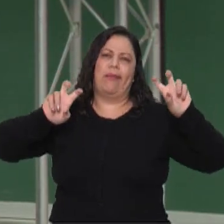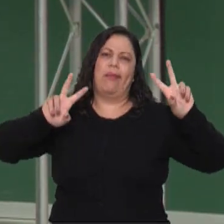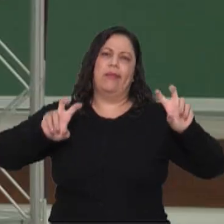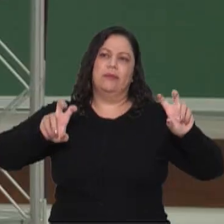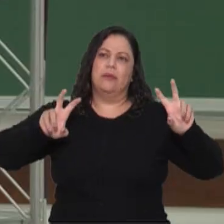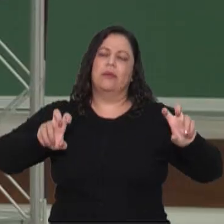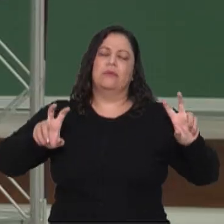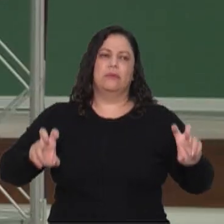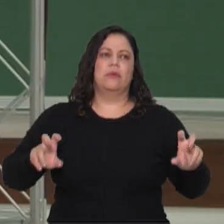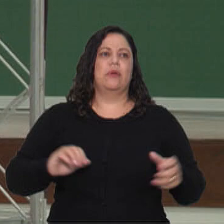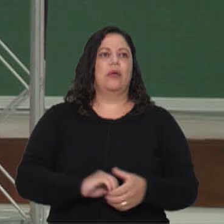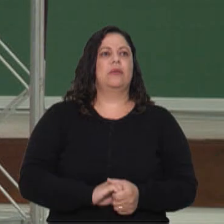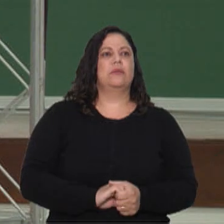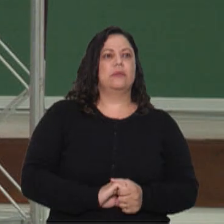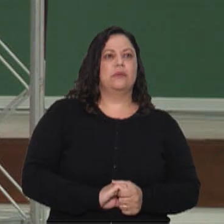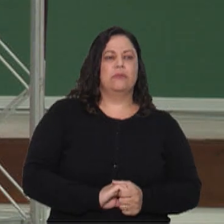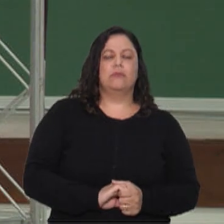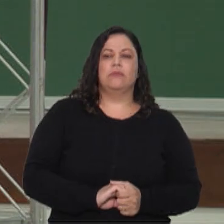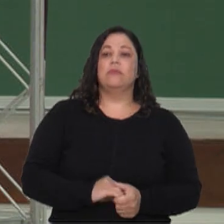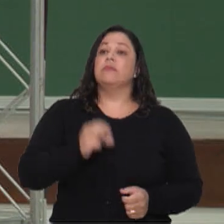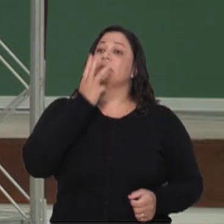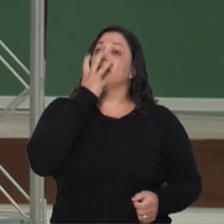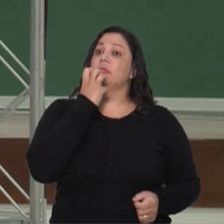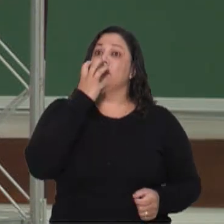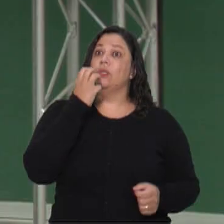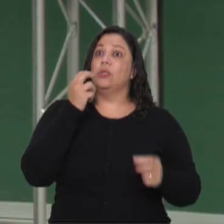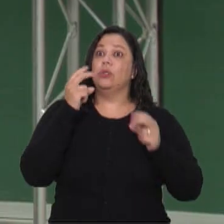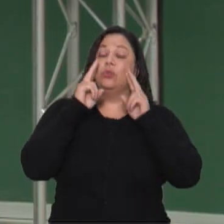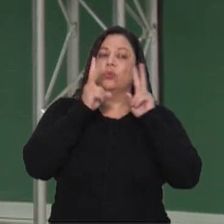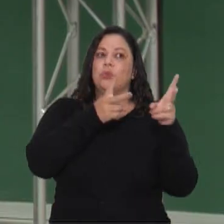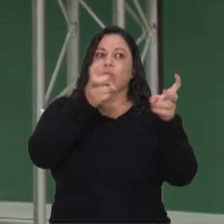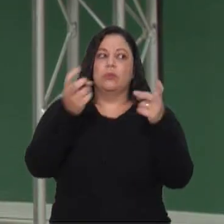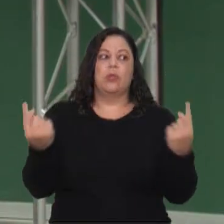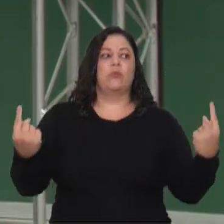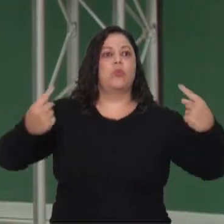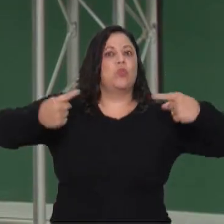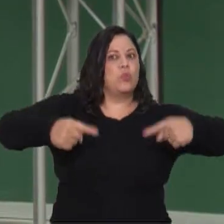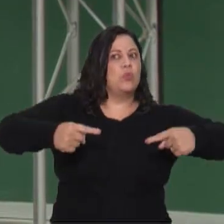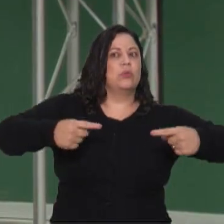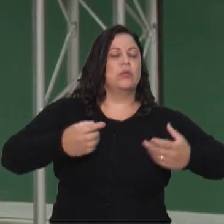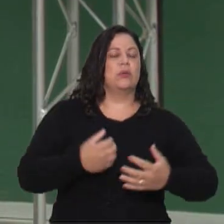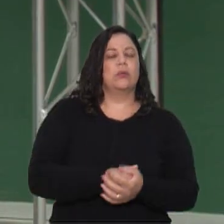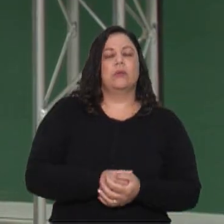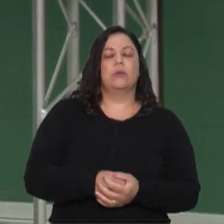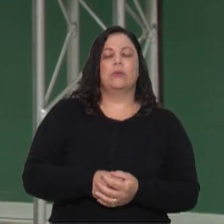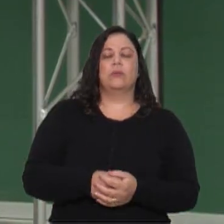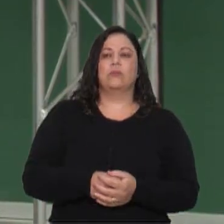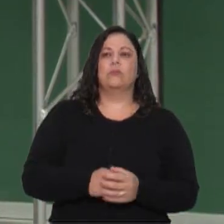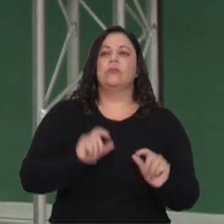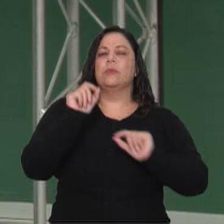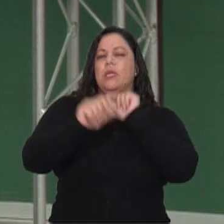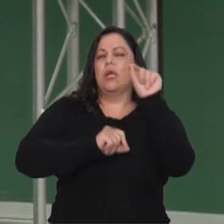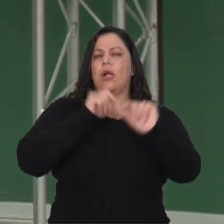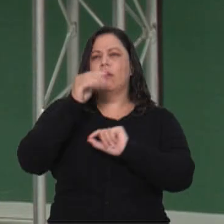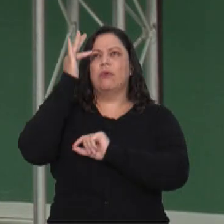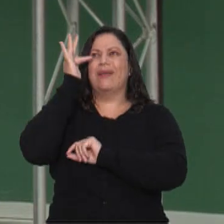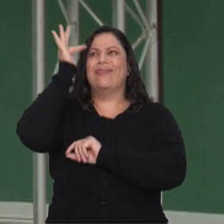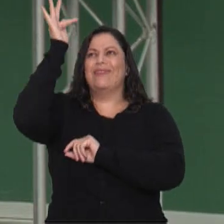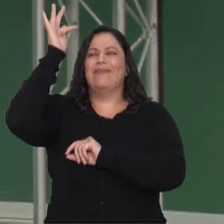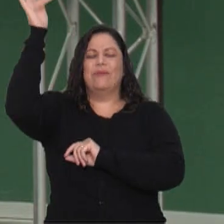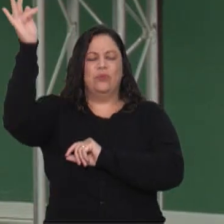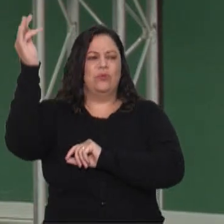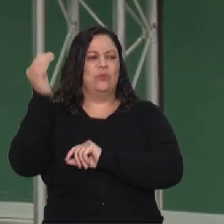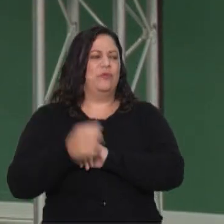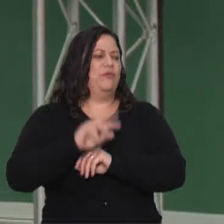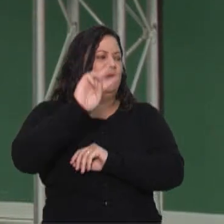espírito absoluto. Nietzsche vê o contrário de tudo isso. Ele vê na filosofia de Heráclito justamente uma crítica para essa ideia